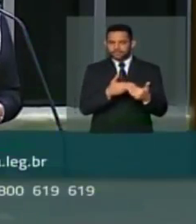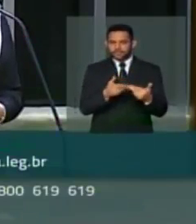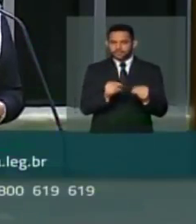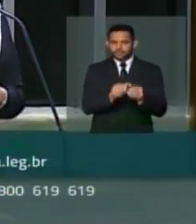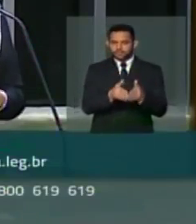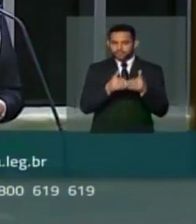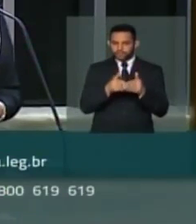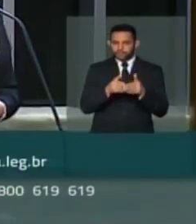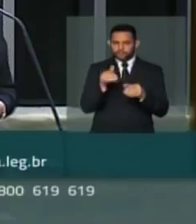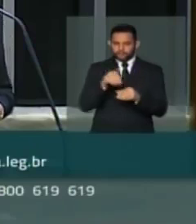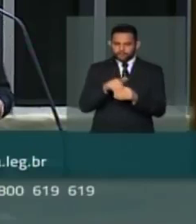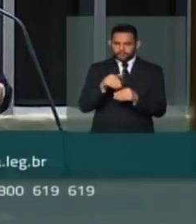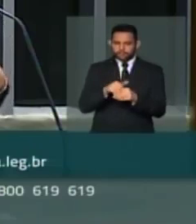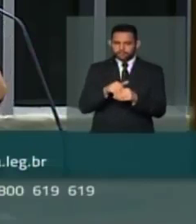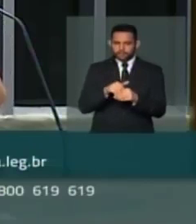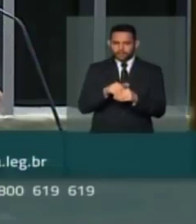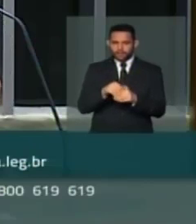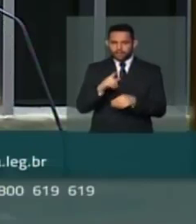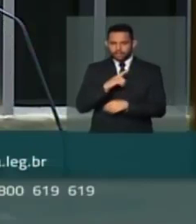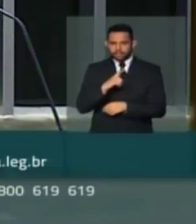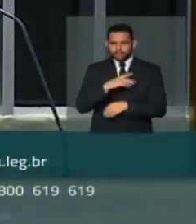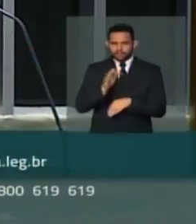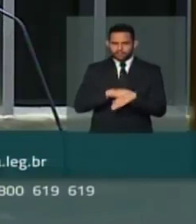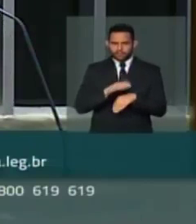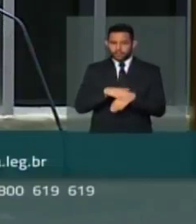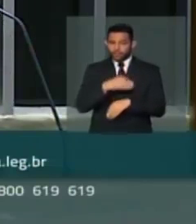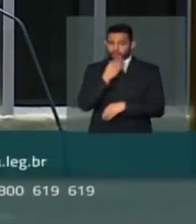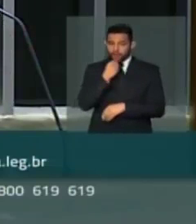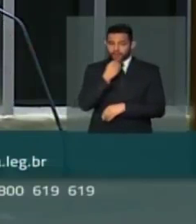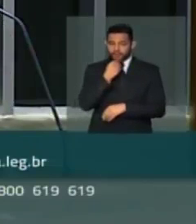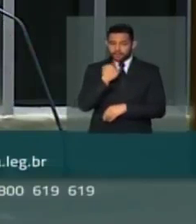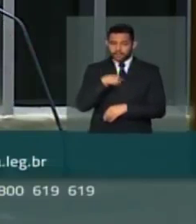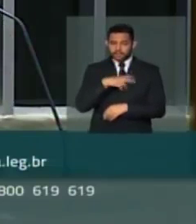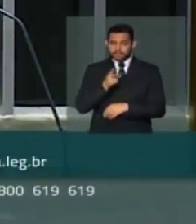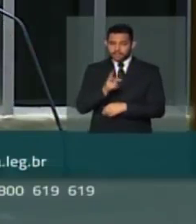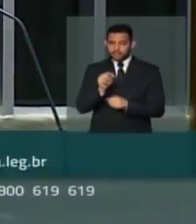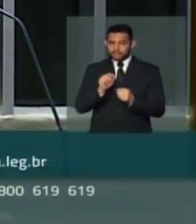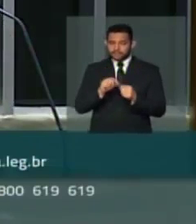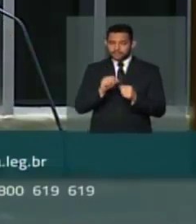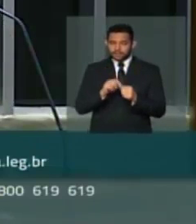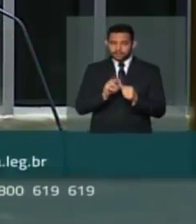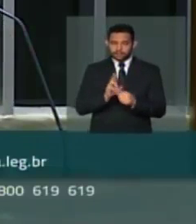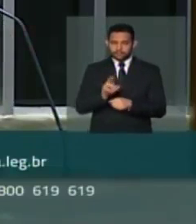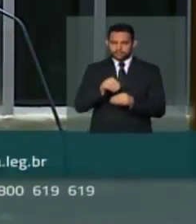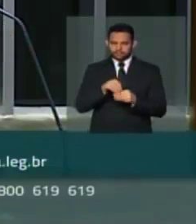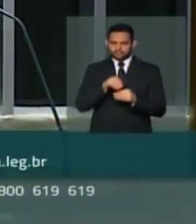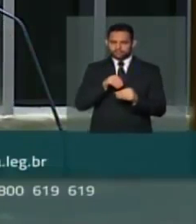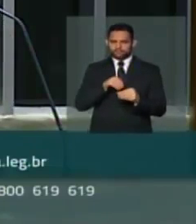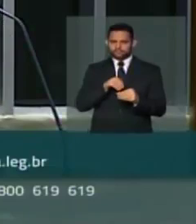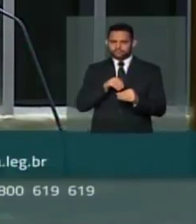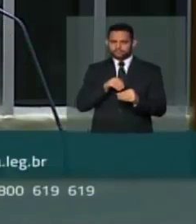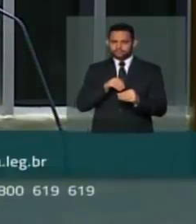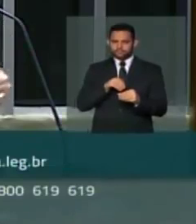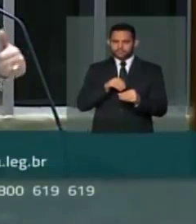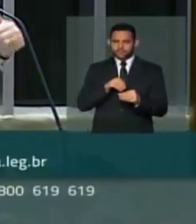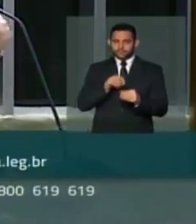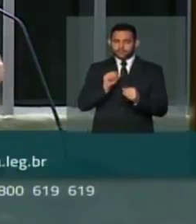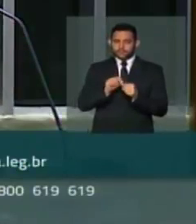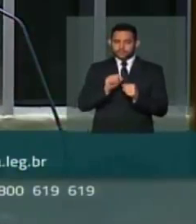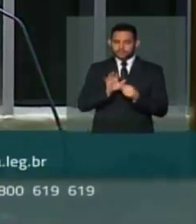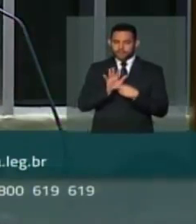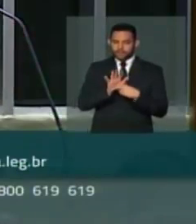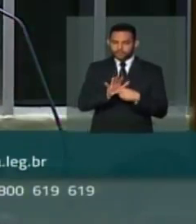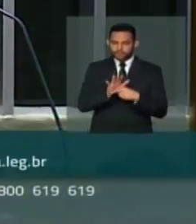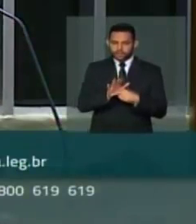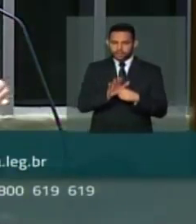pedir votos é uma caminhada ainda muito masculina. Nós sempre fizemos o papel da retaguarda, o papel de estar